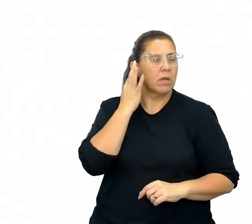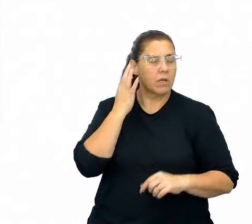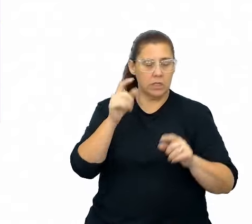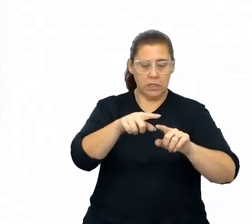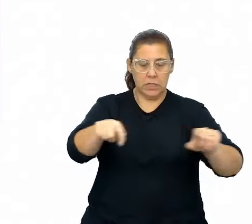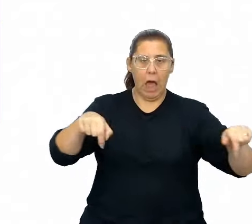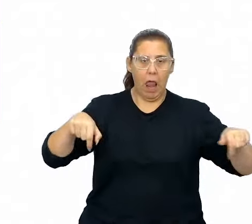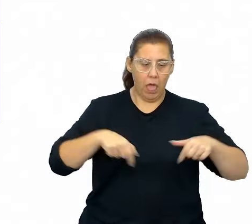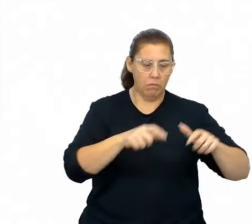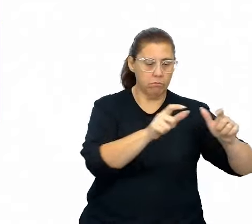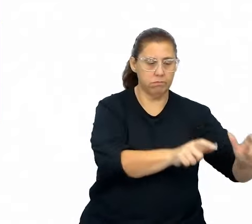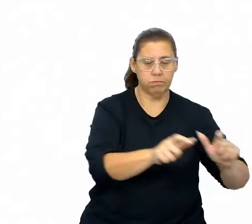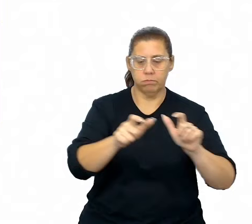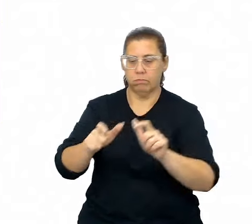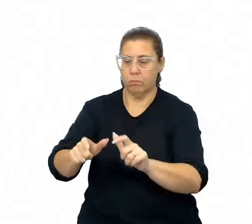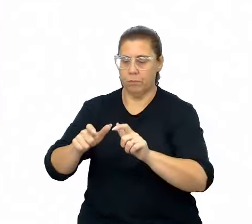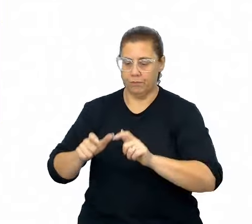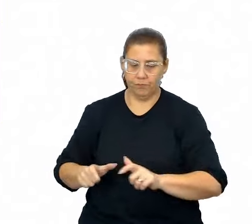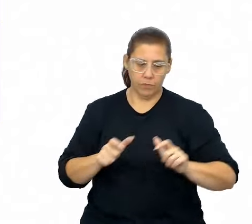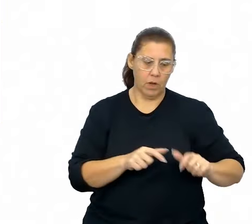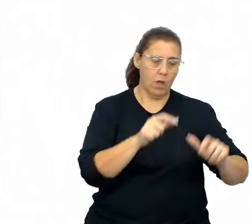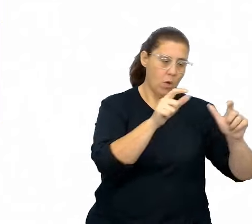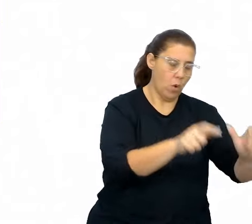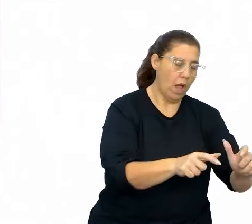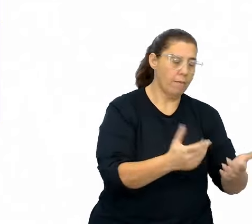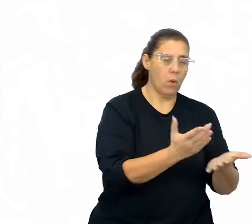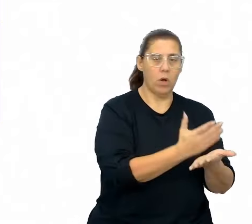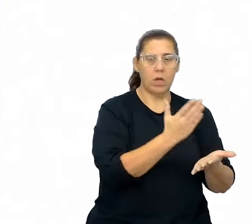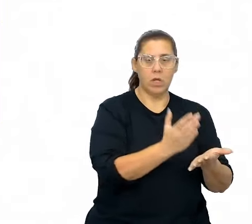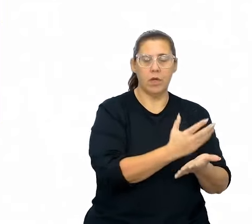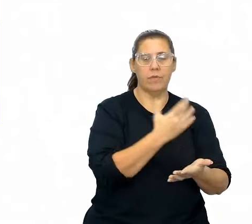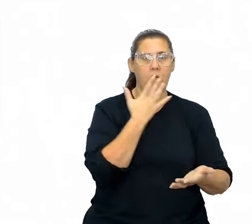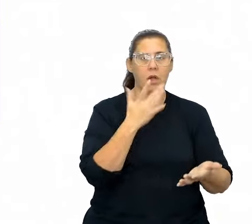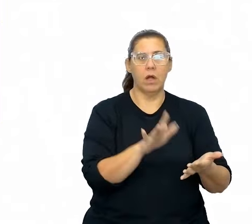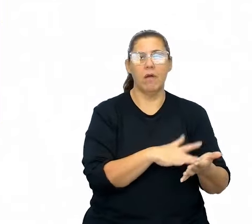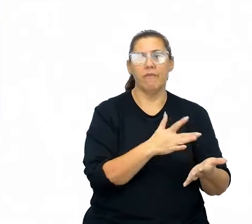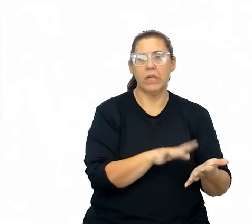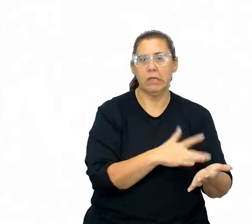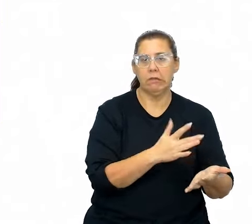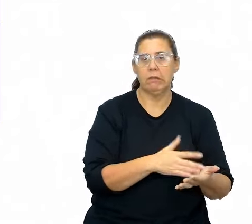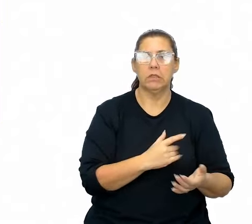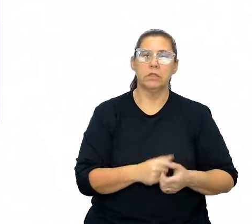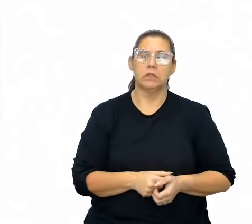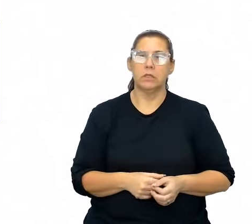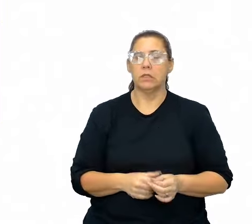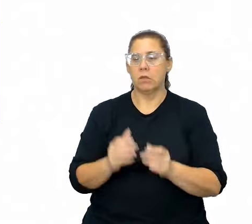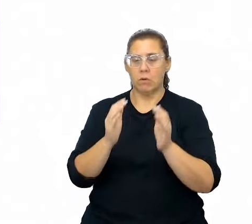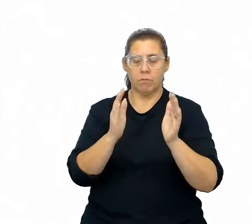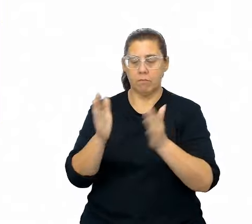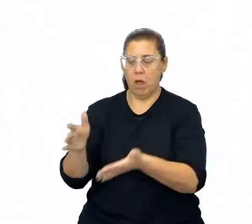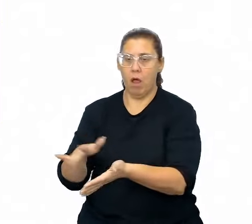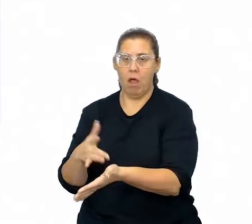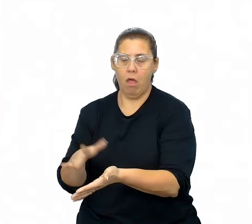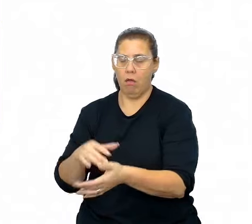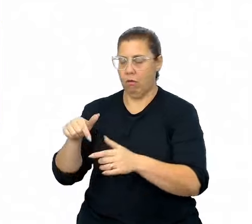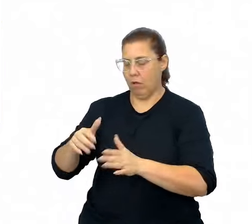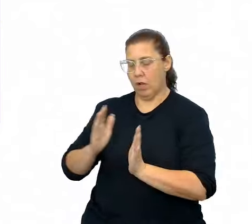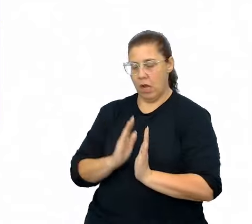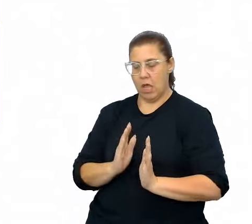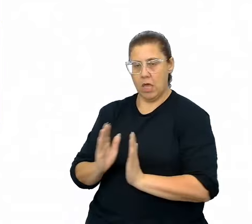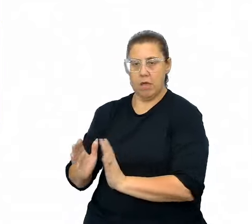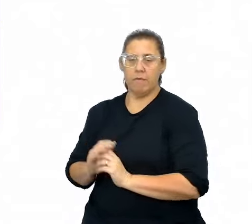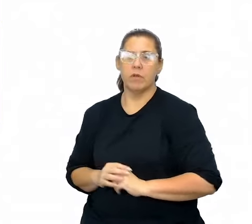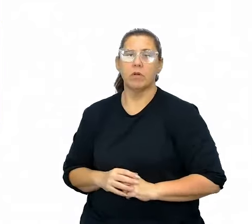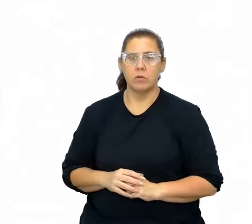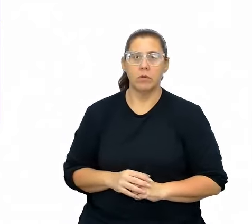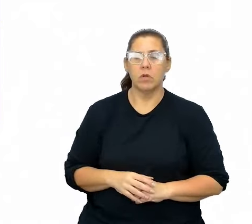materiais. Por exemplo, um canto com livros, com revistas, com enciclopédias e também um